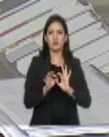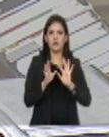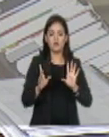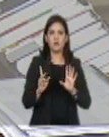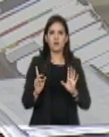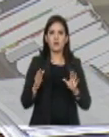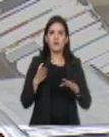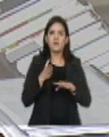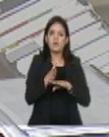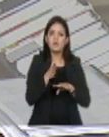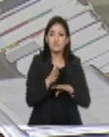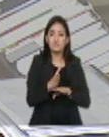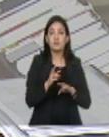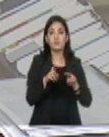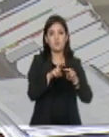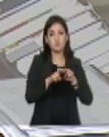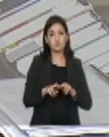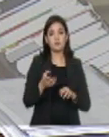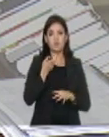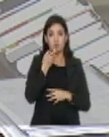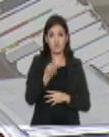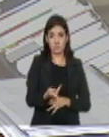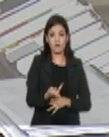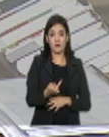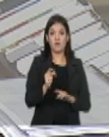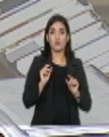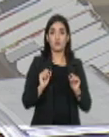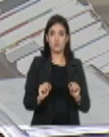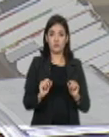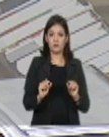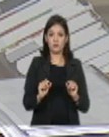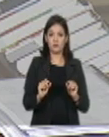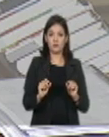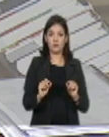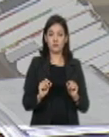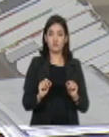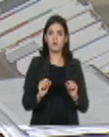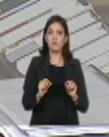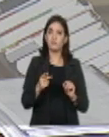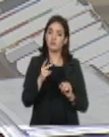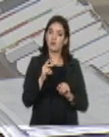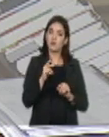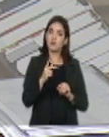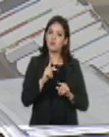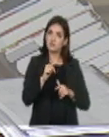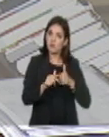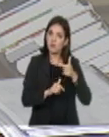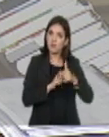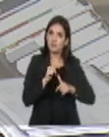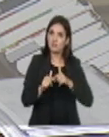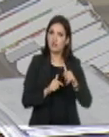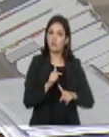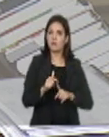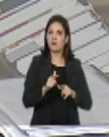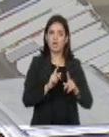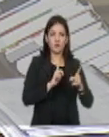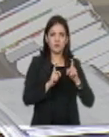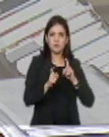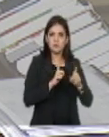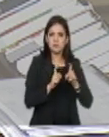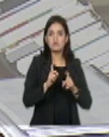reiterar, como sempre fiz, o pleno acatamento à condução de Vossa Excelência, que tenho entendido